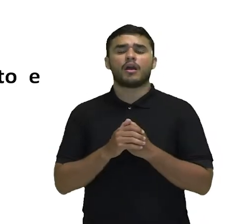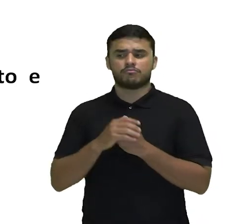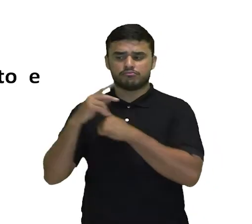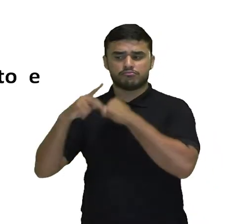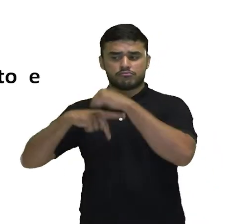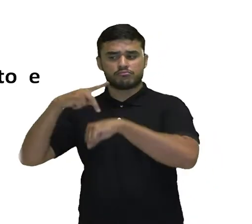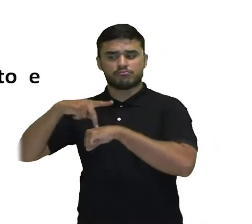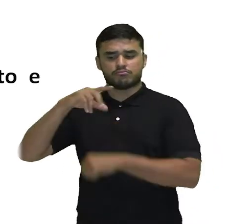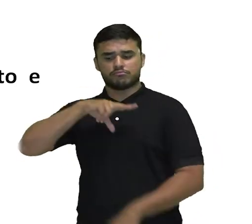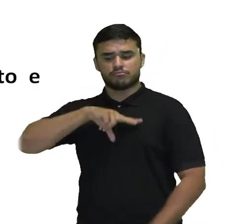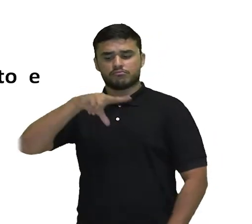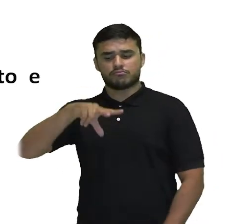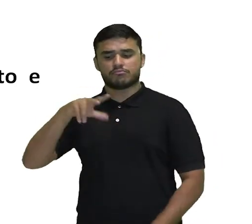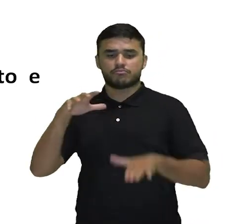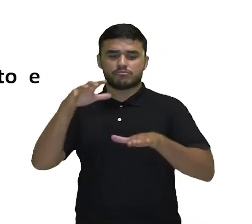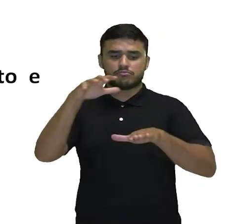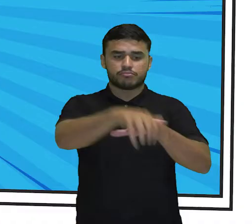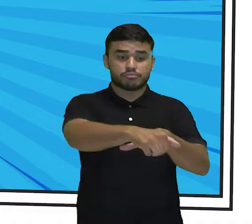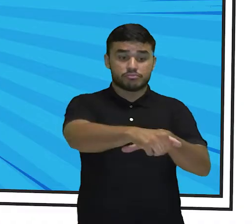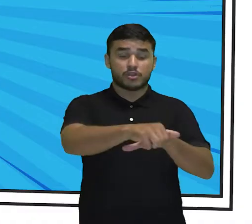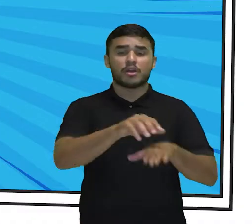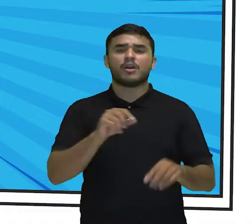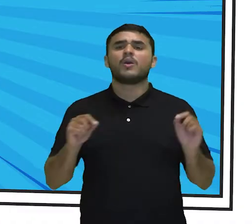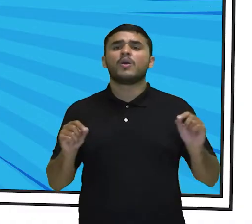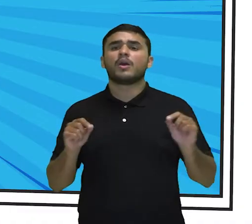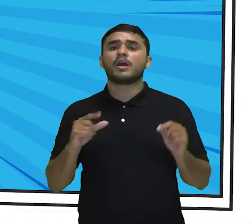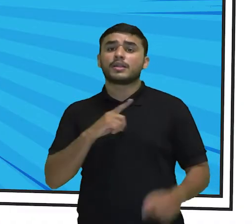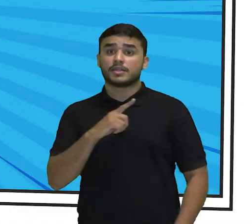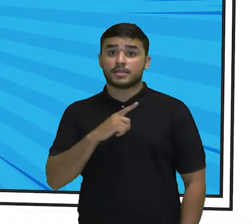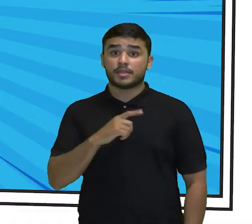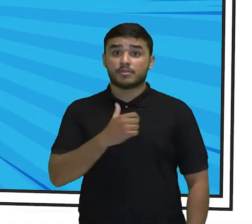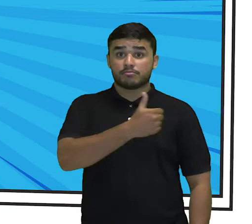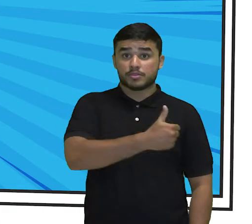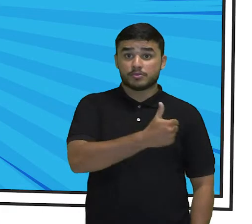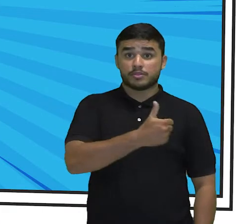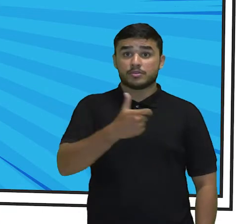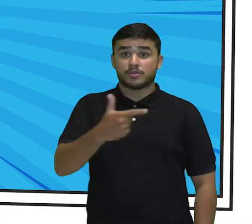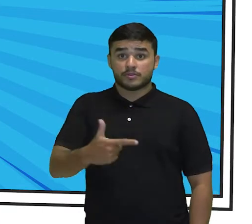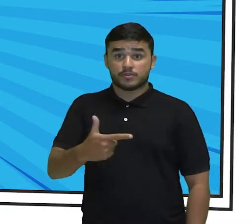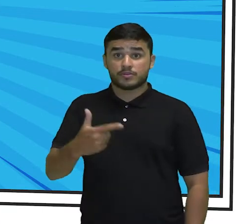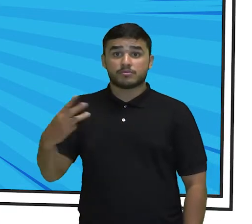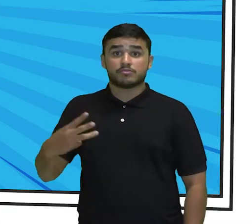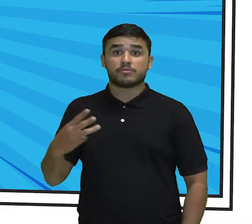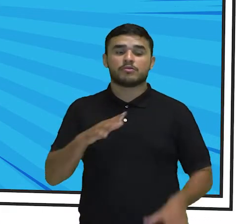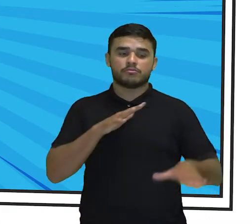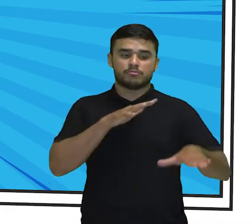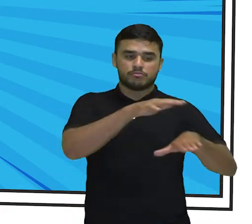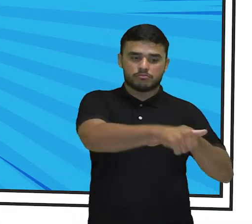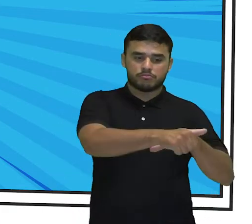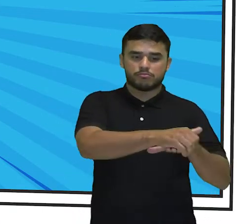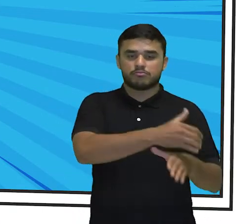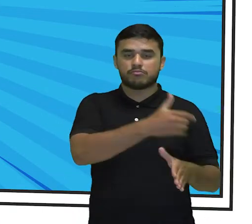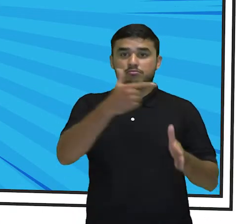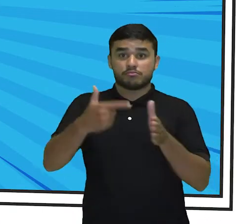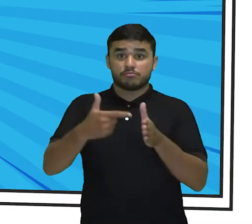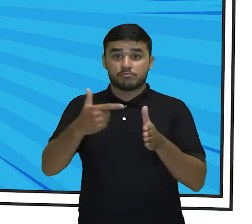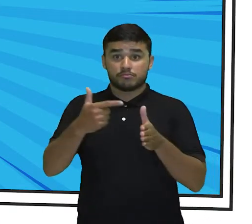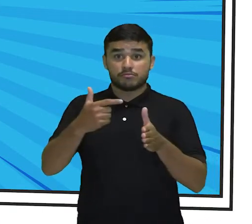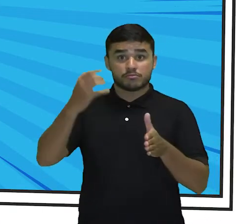vou lhe dizer. Vamos lá. A história do Brasil tem 3 fases: colônia, império e